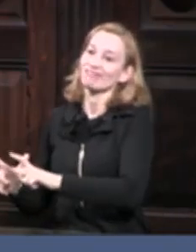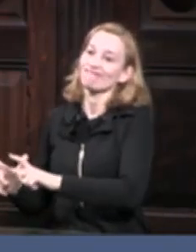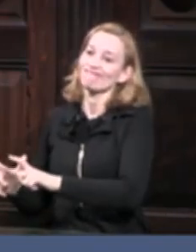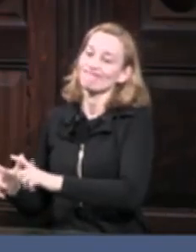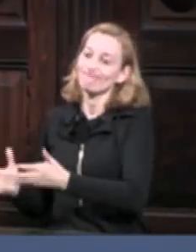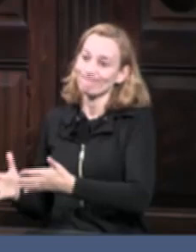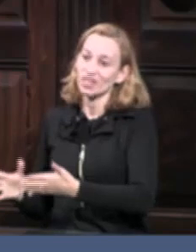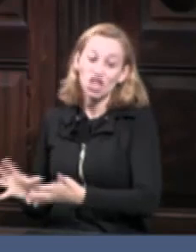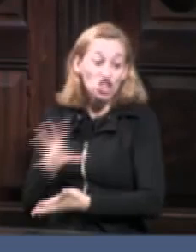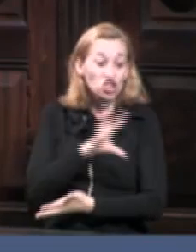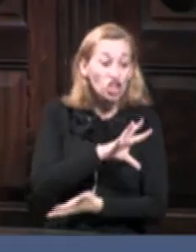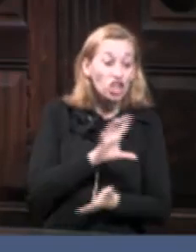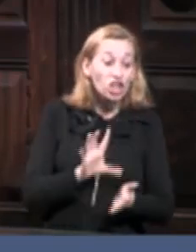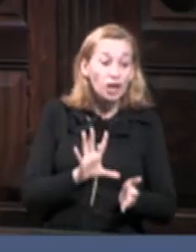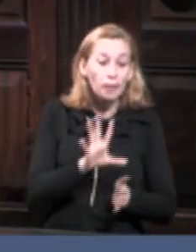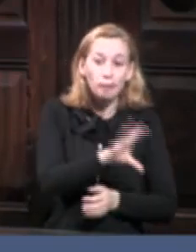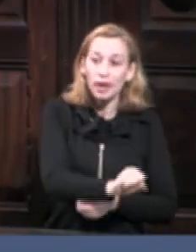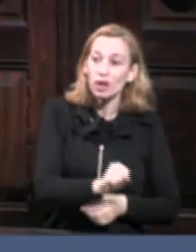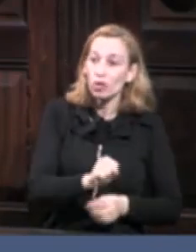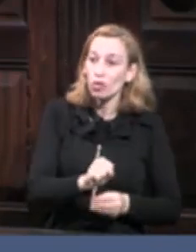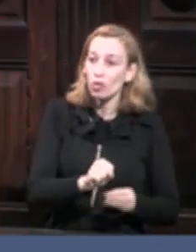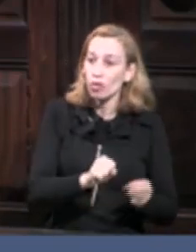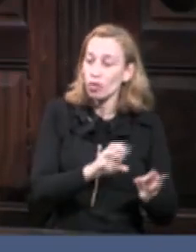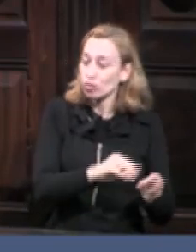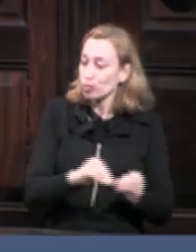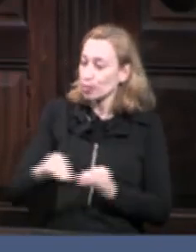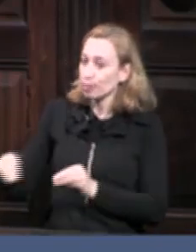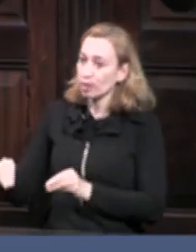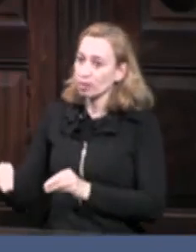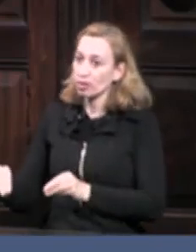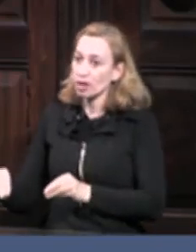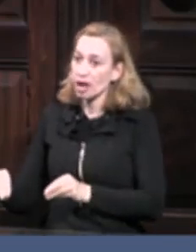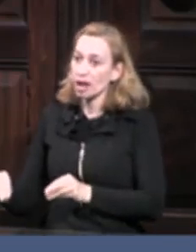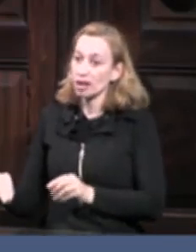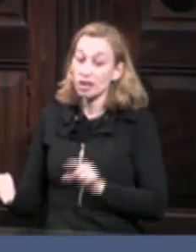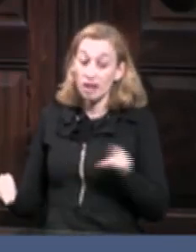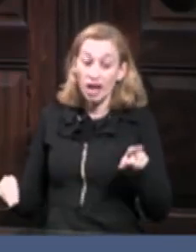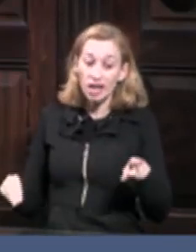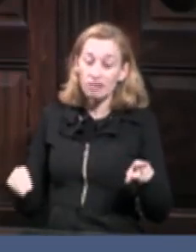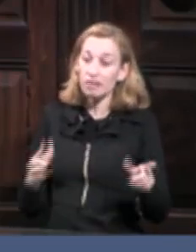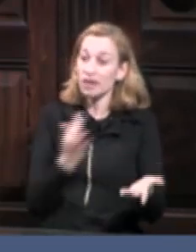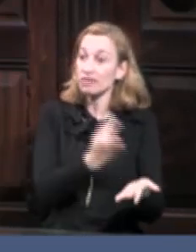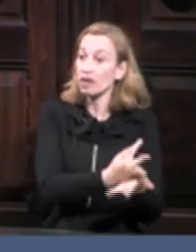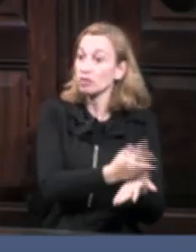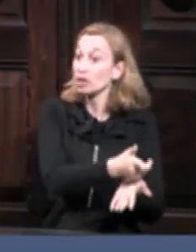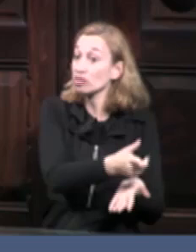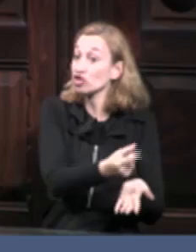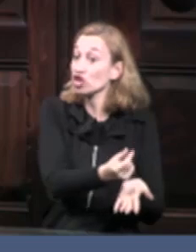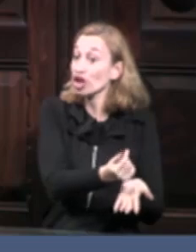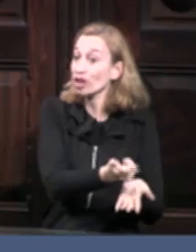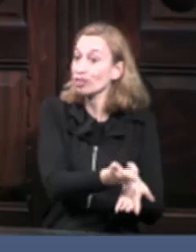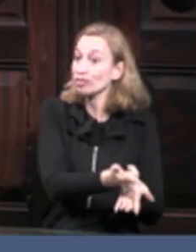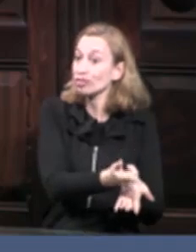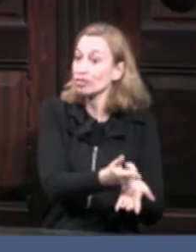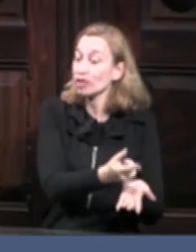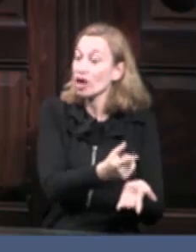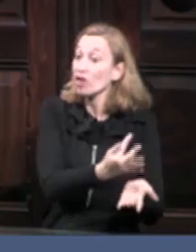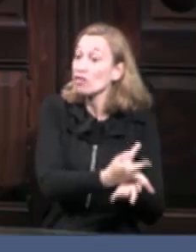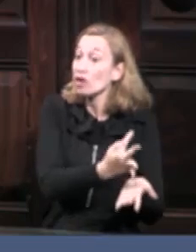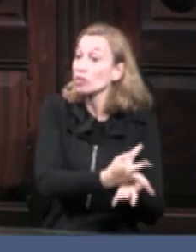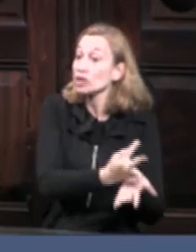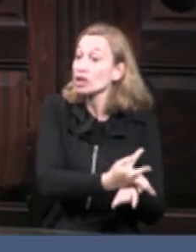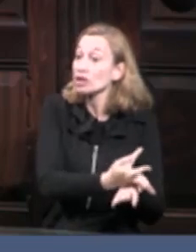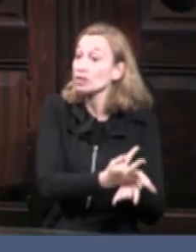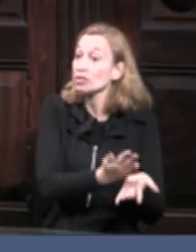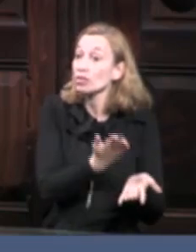um recurso na casa de R$500 mil para o asfaltamento da estrada do bairro